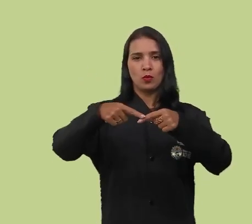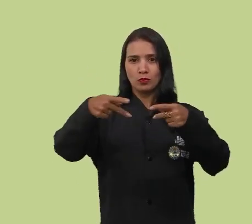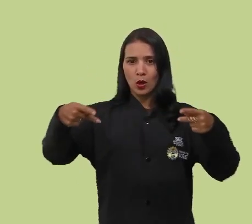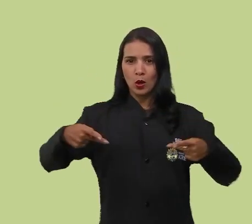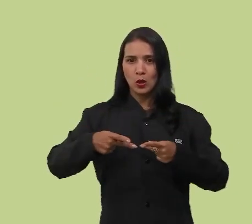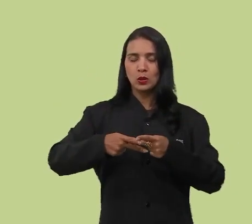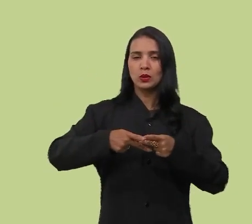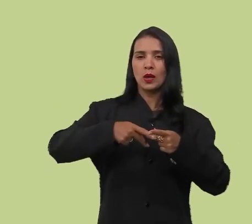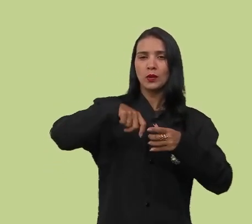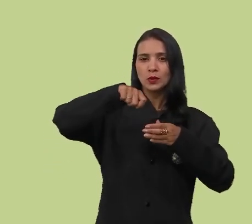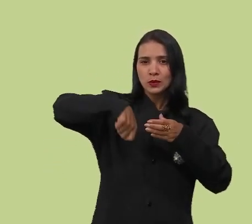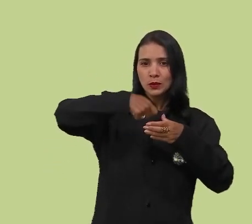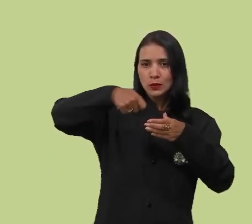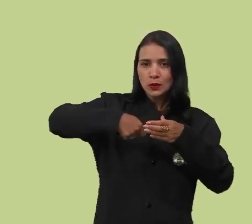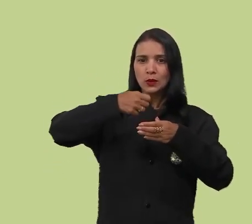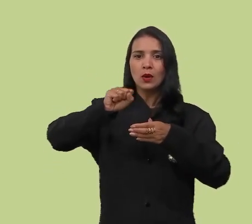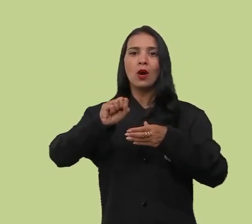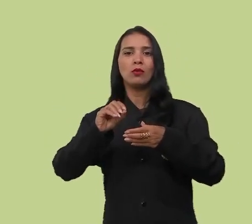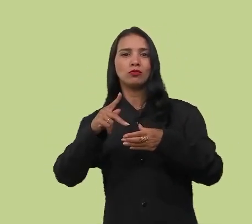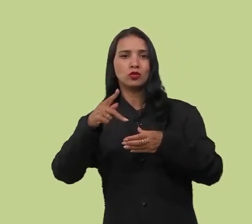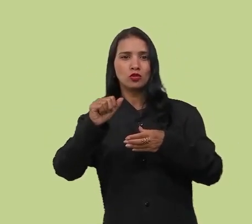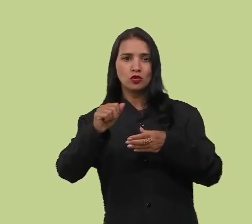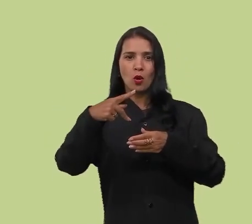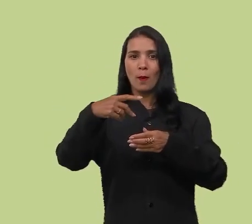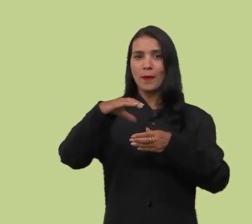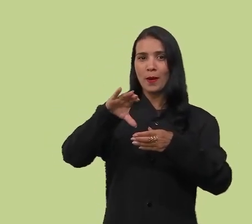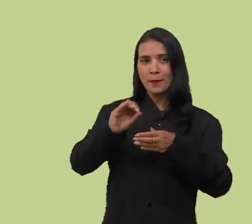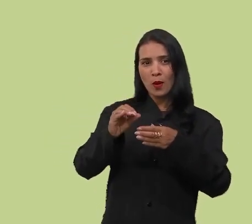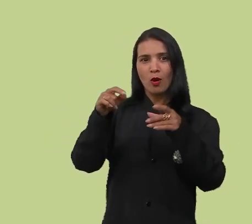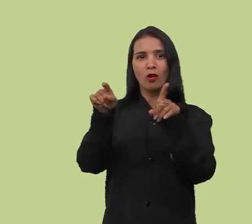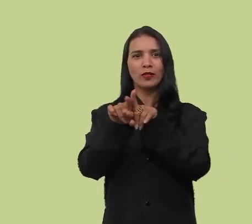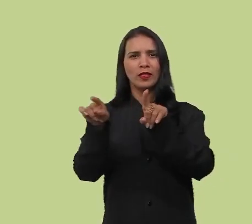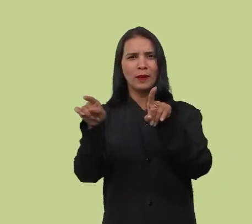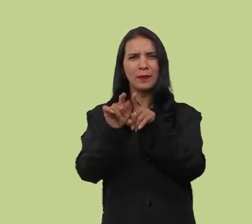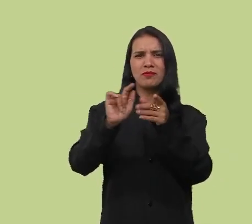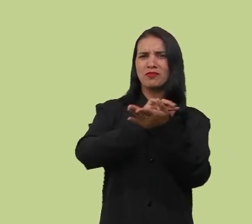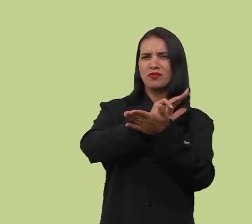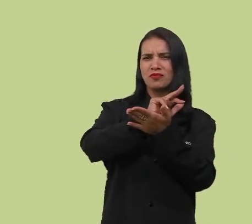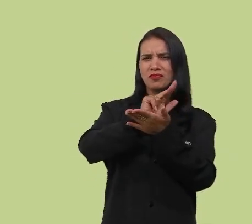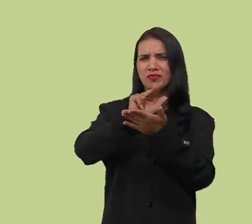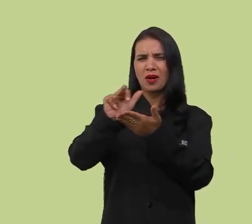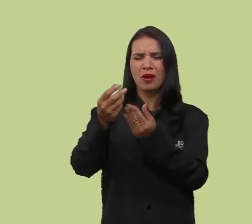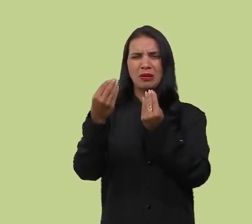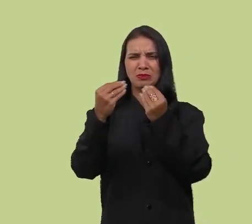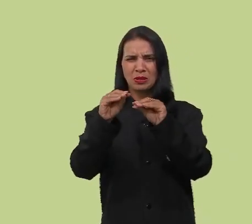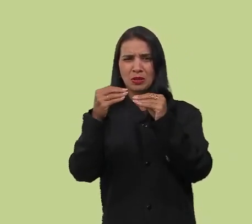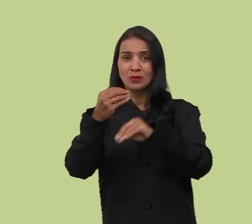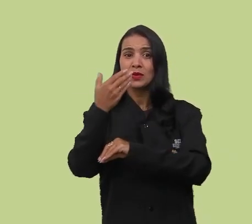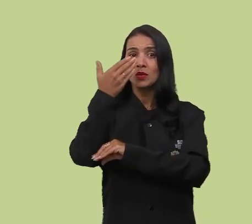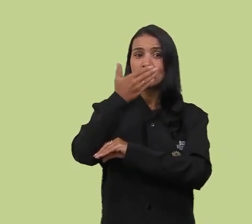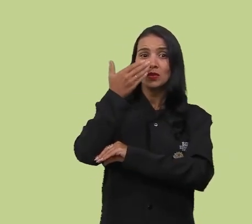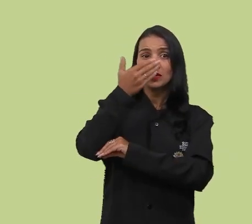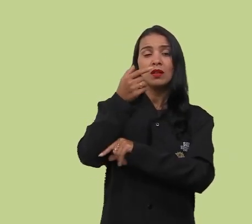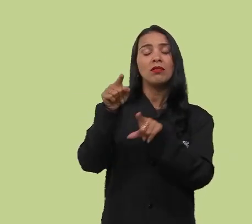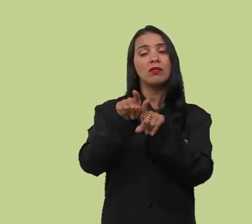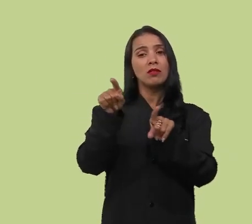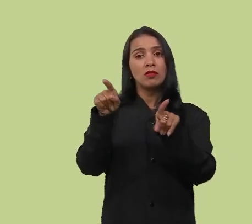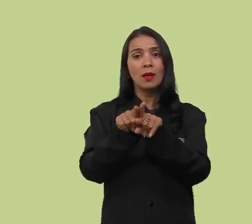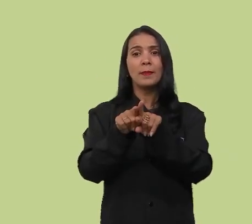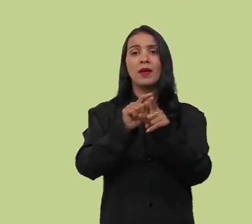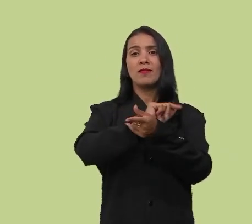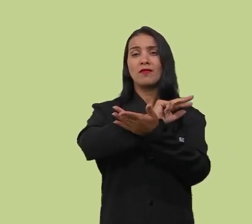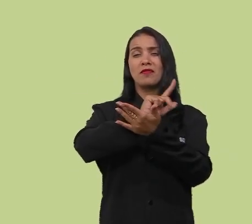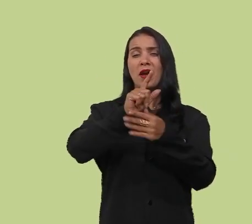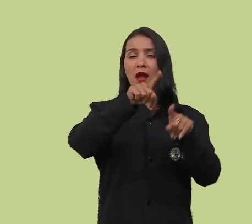né, que é cheio ali de açúcar, as barrinhas de cereal também com muito açúcar, e ali os produtos que já vêm pronto para aquecer,